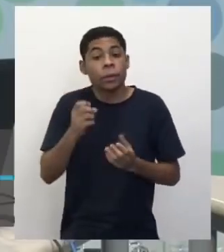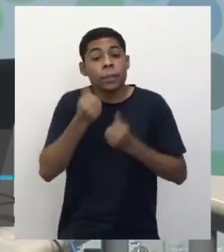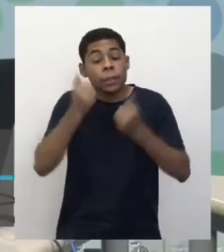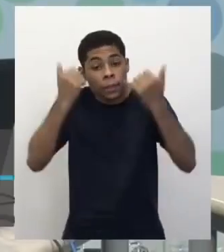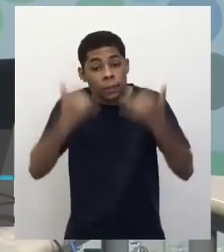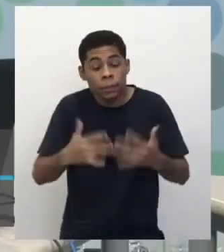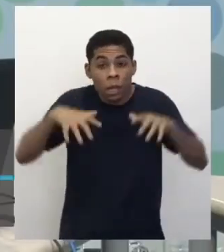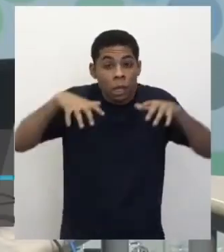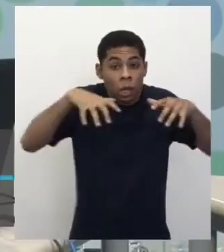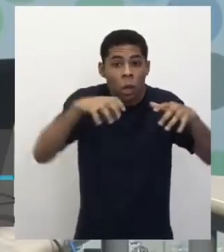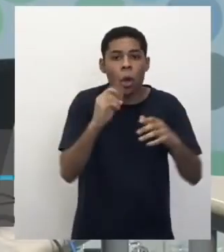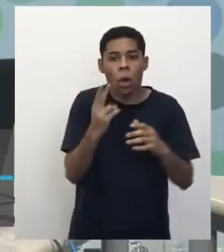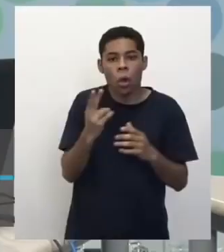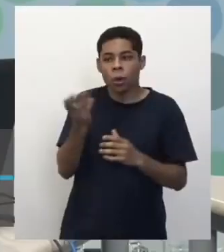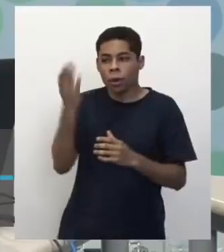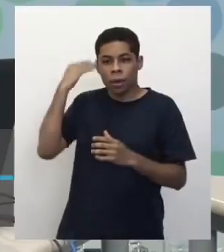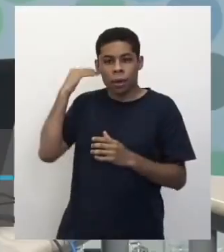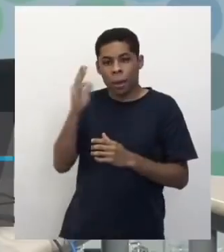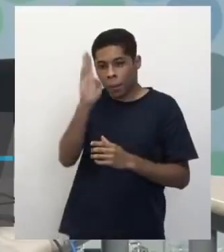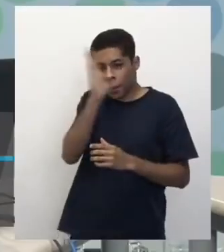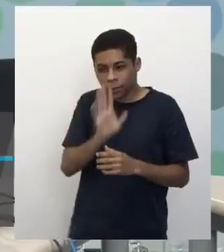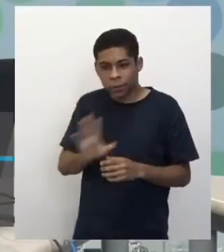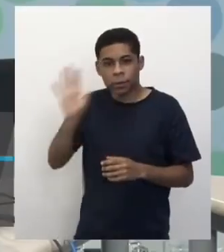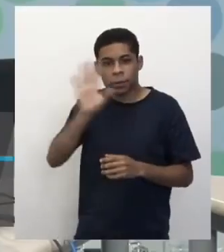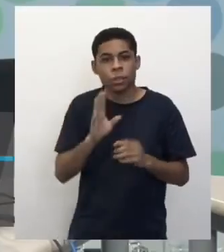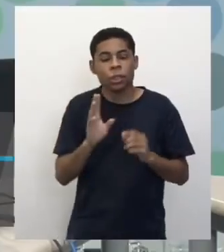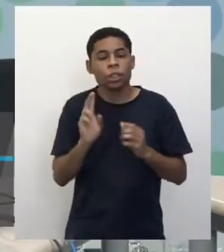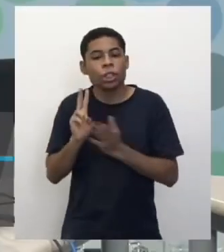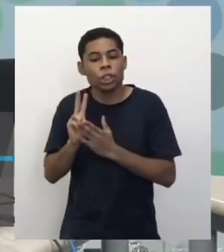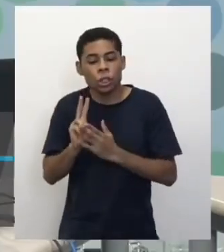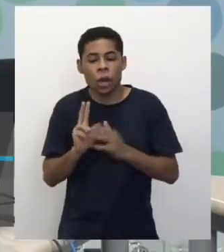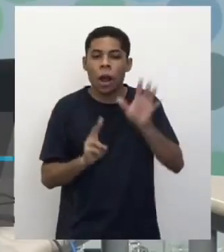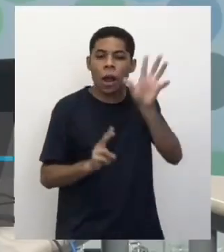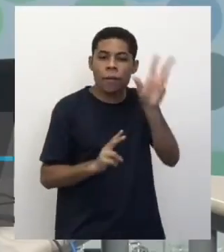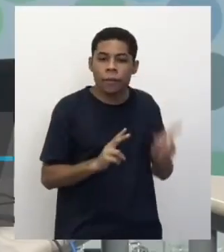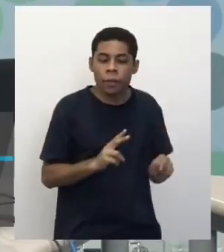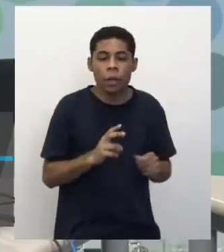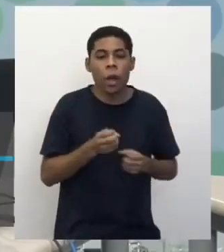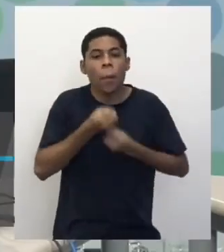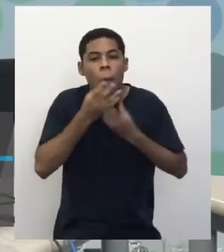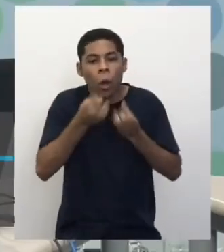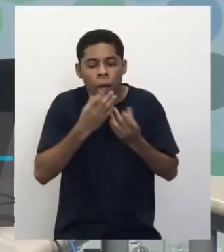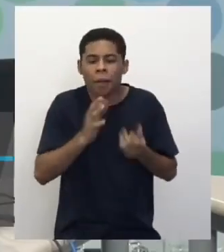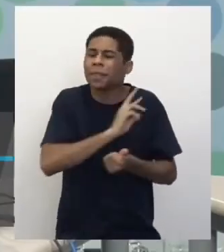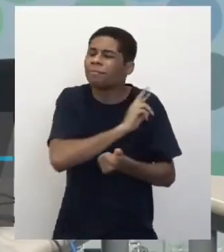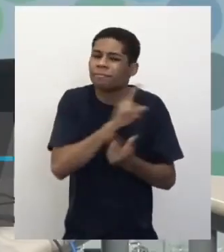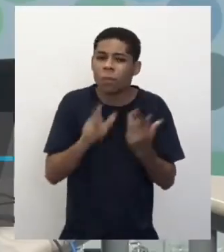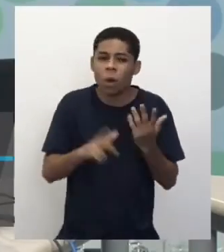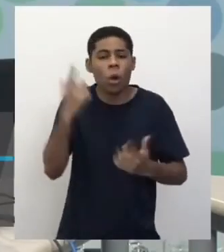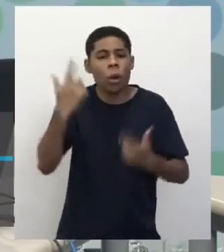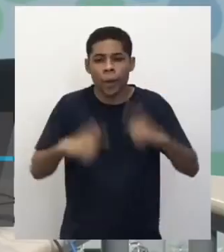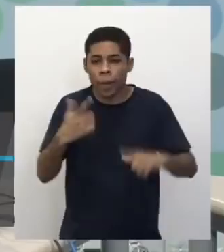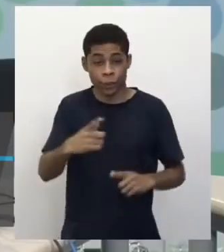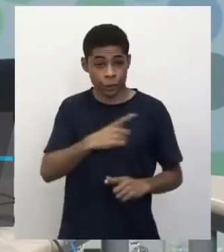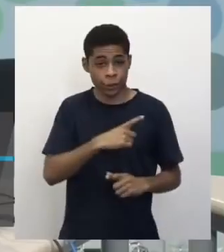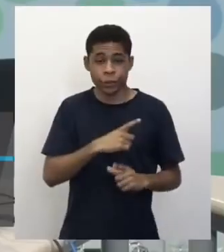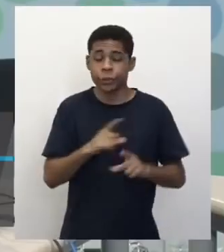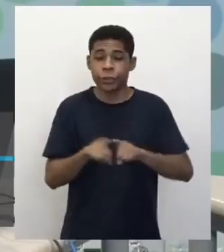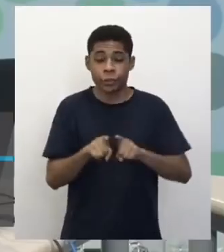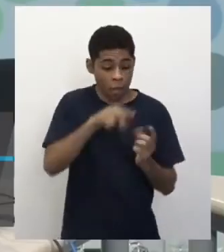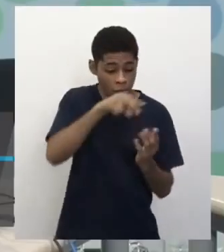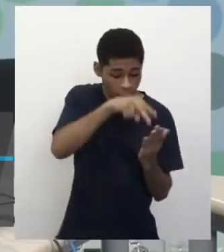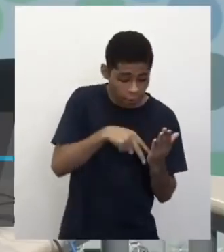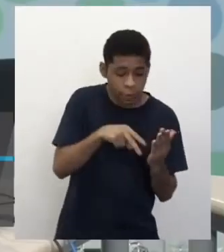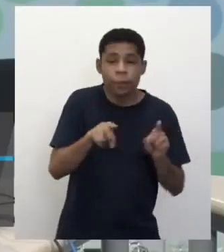lendas brasileiras, indígenas e africanas, poemas, entre outros, expressando avaliação sobre o texto lido